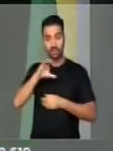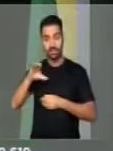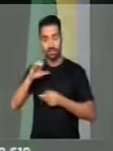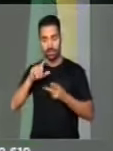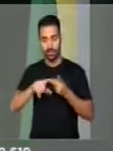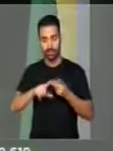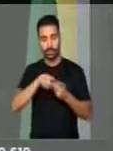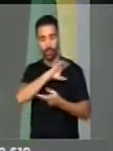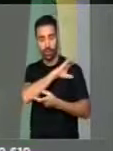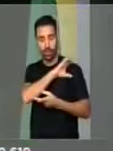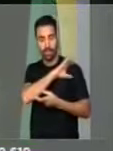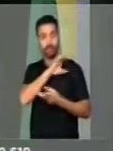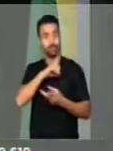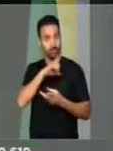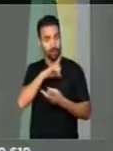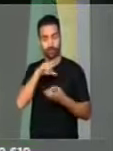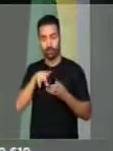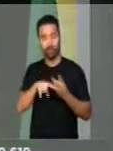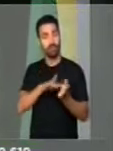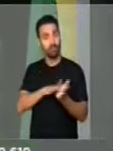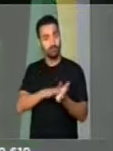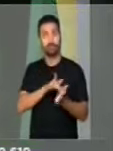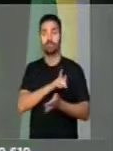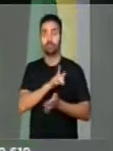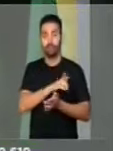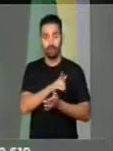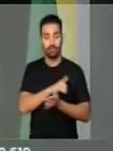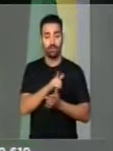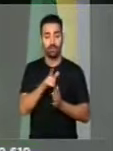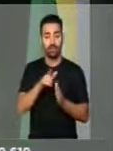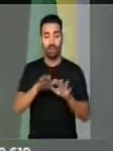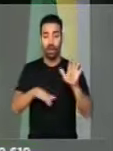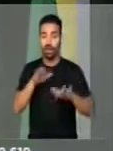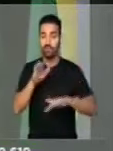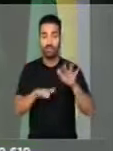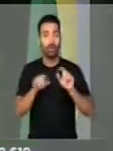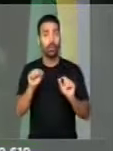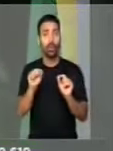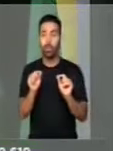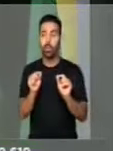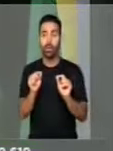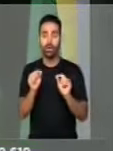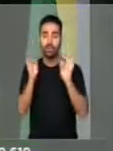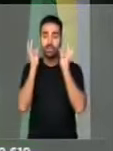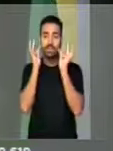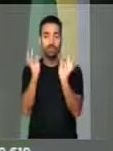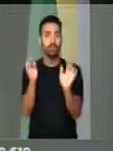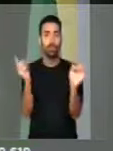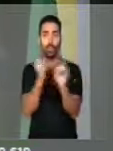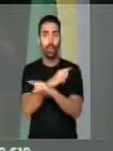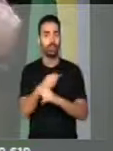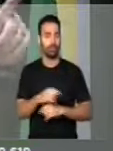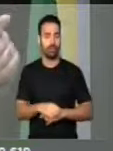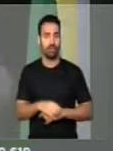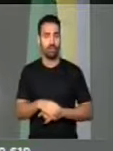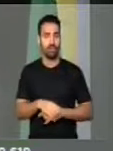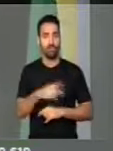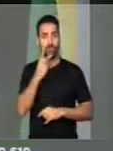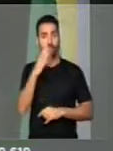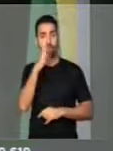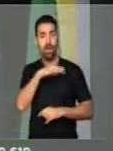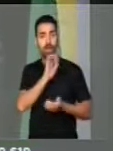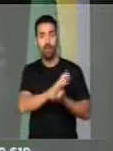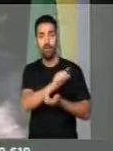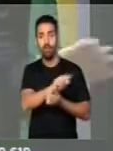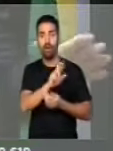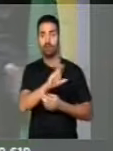da renovação e muitas vezes dando contra-testemunho para o próprio movimento, para a igreja e para o povo que já